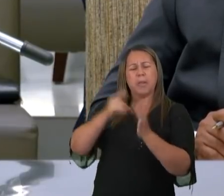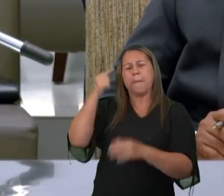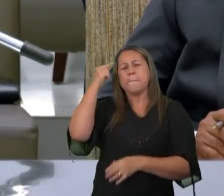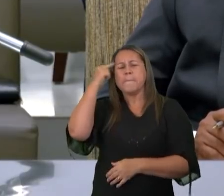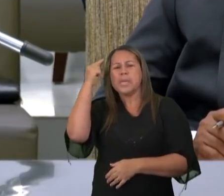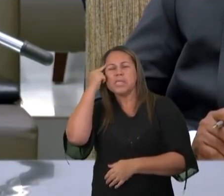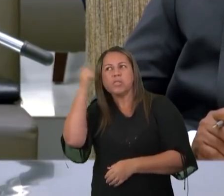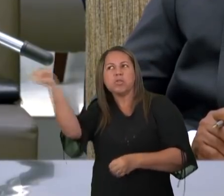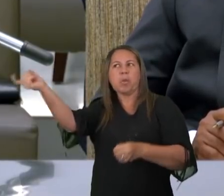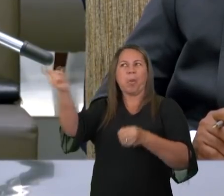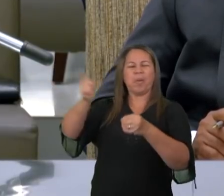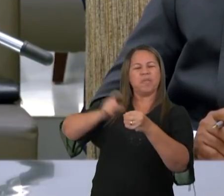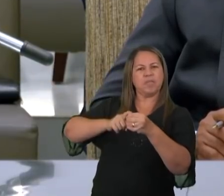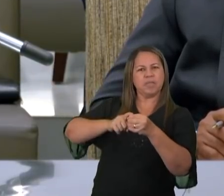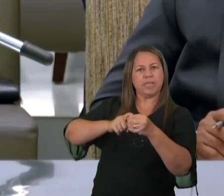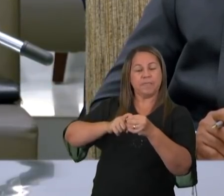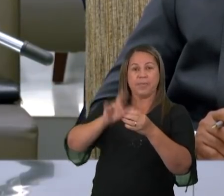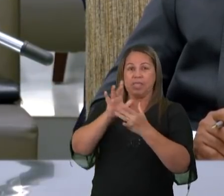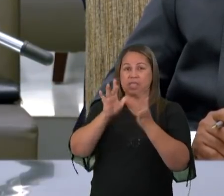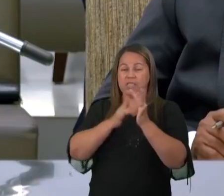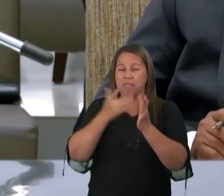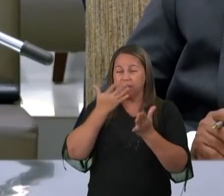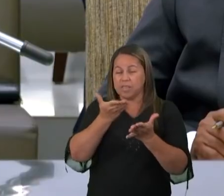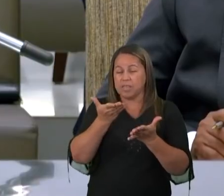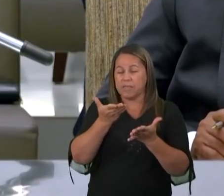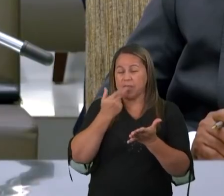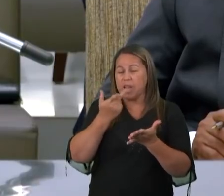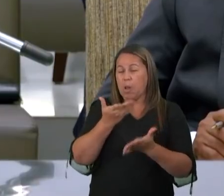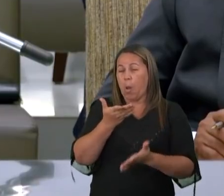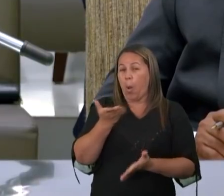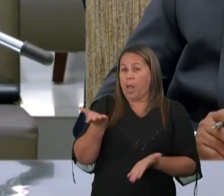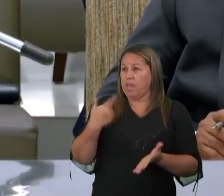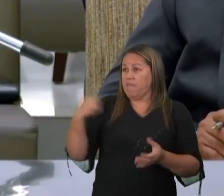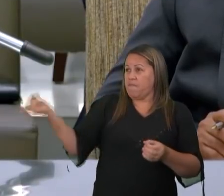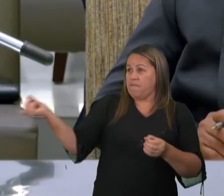volta, disse assim: quando eu vier buscar a minha igreja,